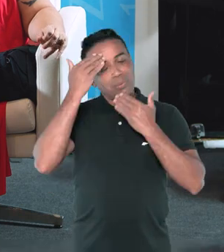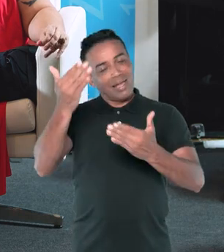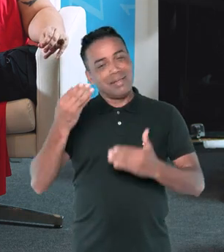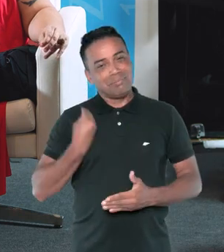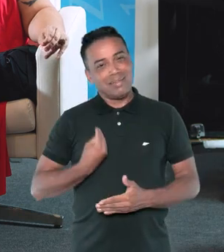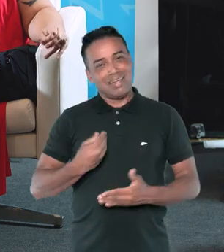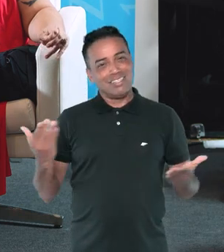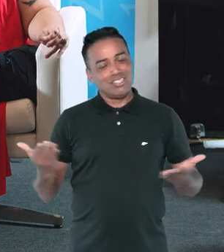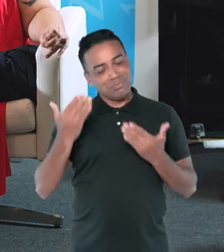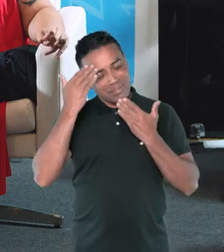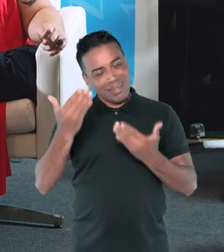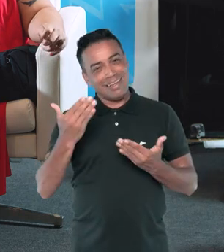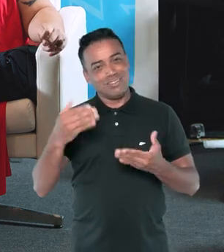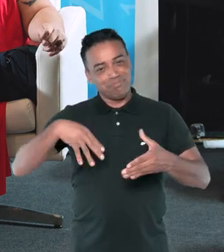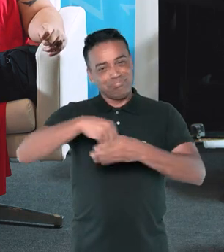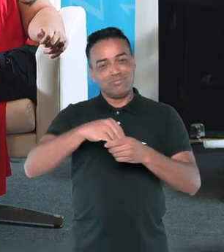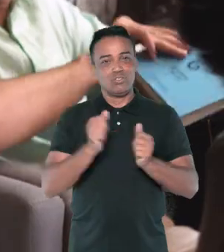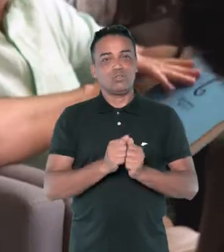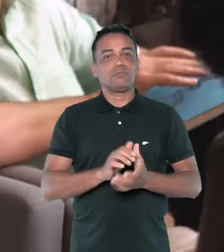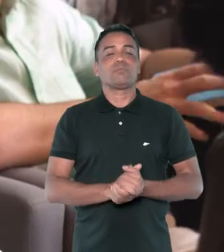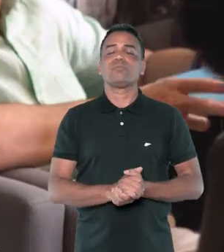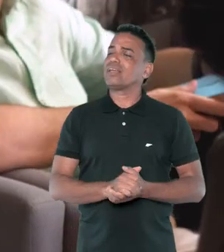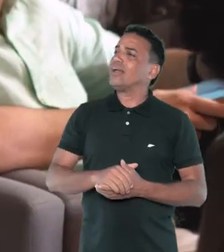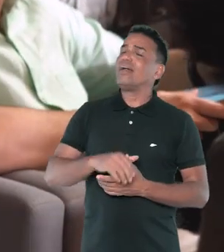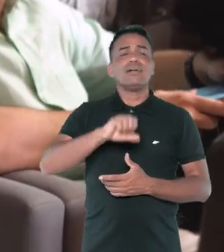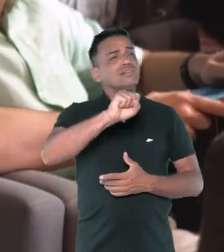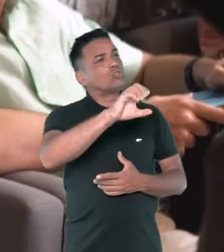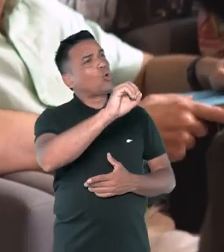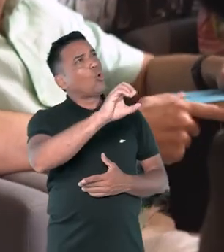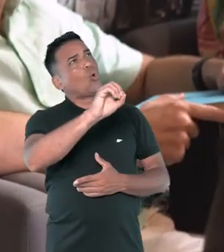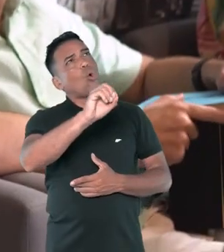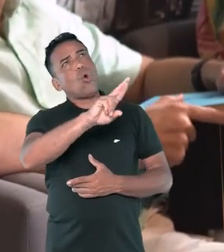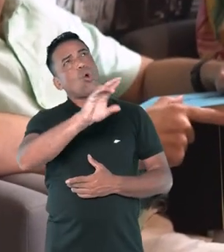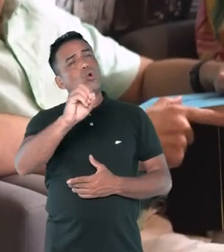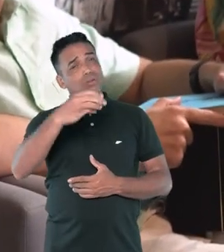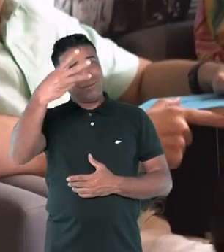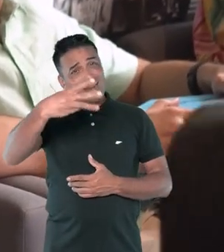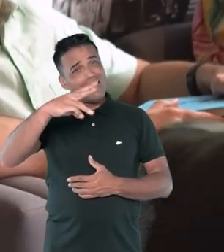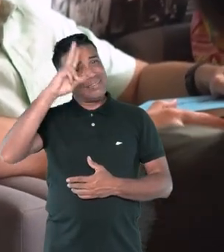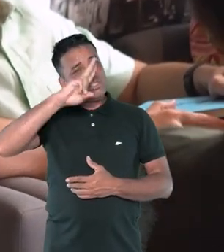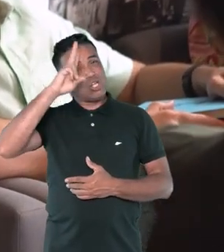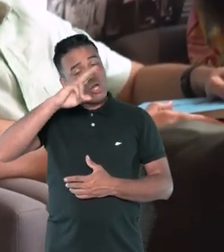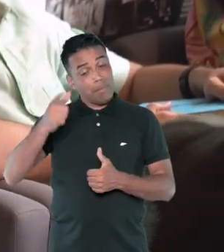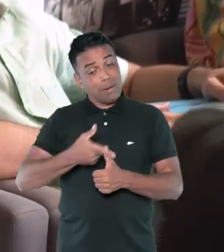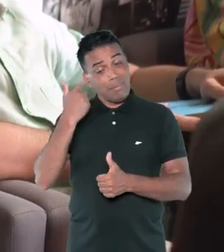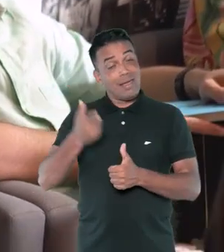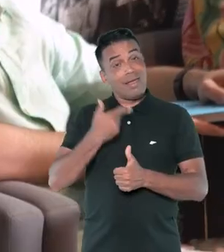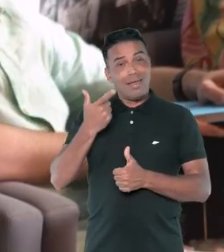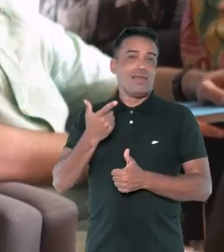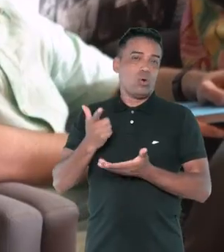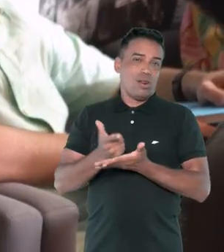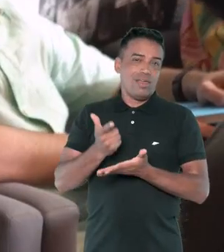vindo. Muito obrigado. Socorro. As 3 histórias das quais você falou aqui hoje, desde o seu primeiro livrinho lá sobre o pipoqueiro